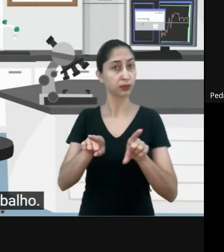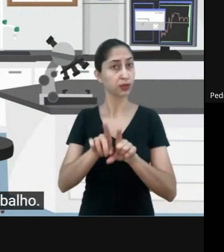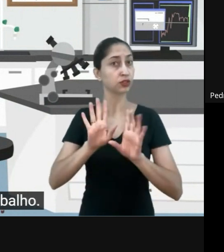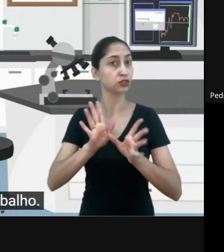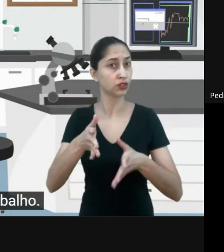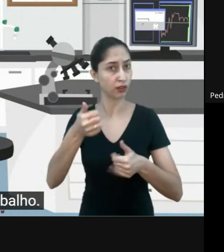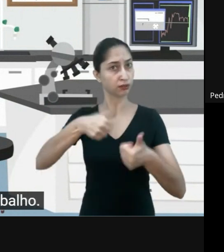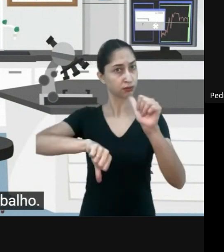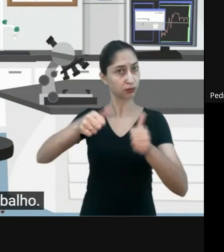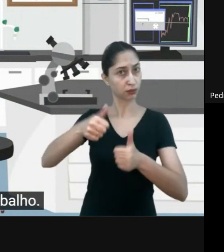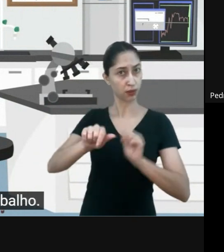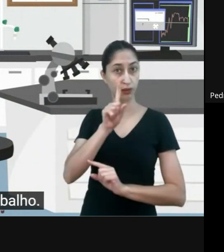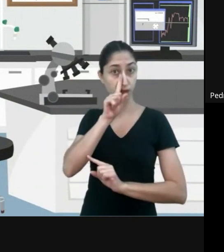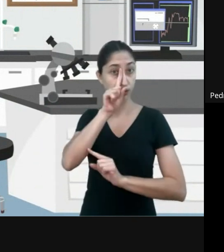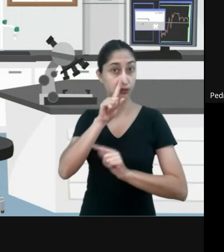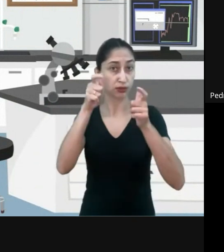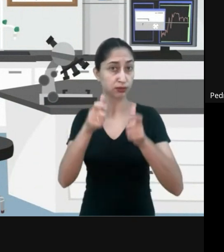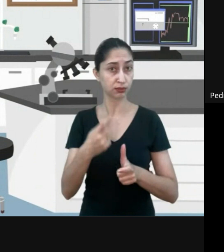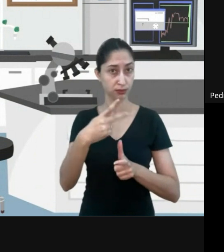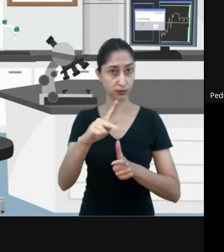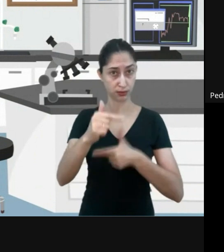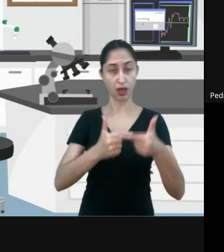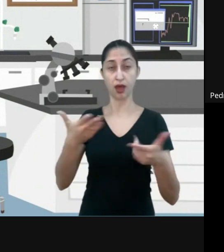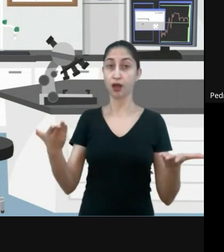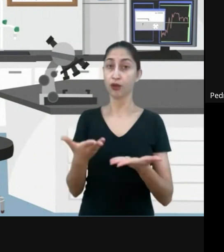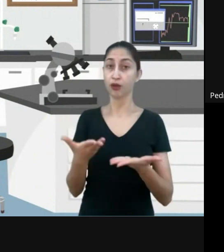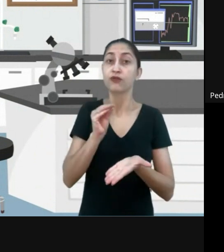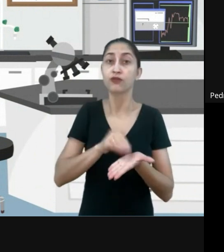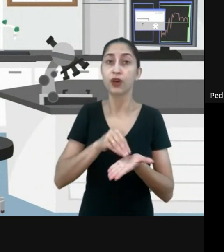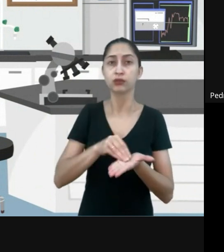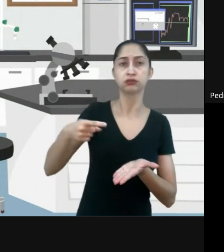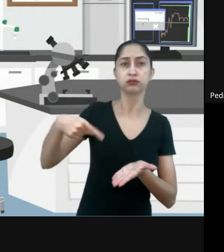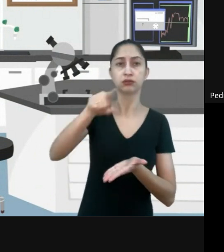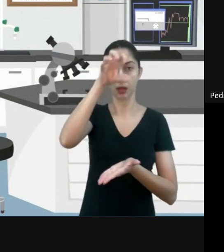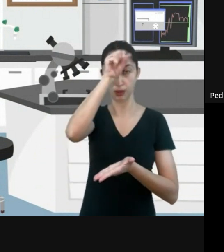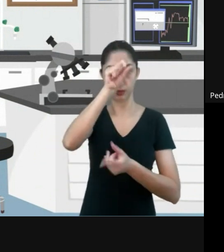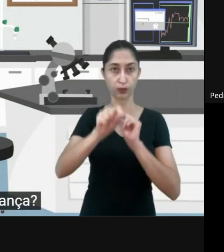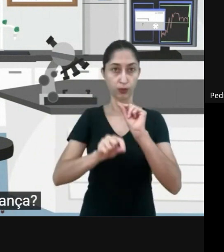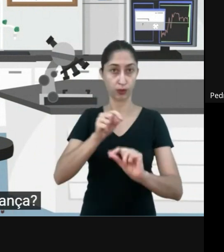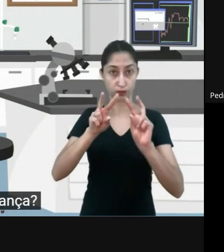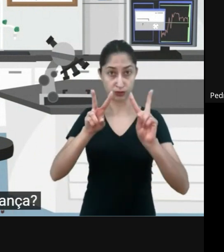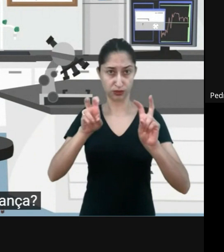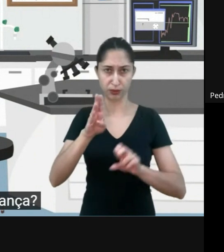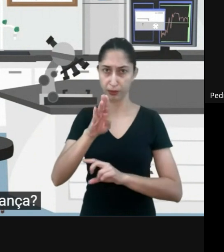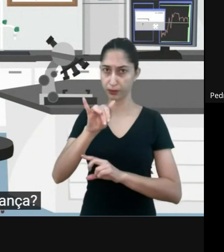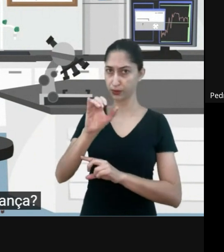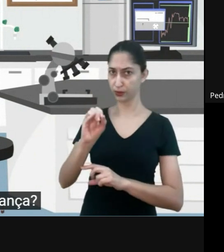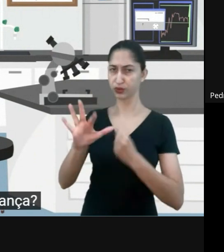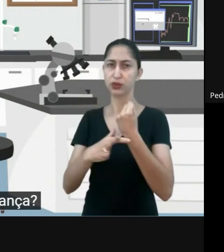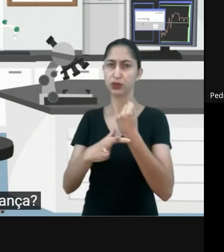presentes em seu ambiente de trabalho, agora falta você aprender sobre a biossegurança. Mas você sabe o que